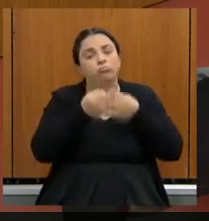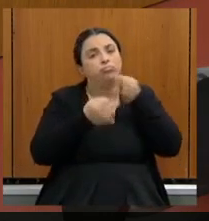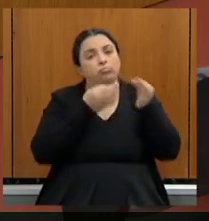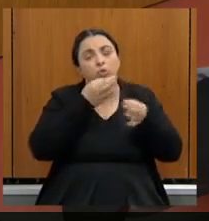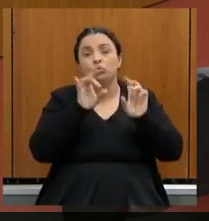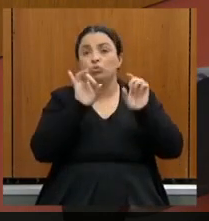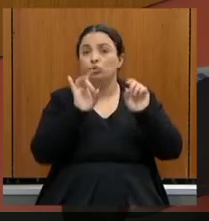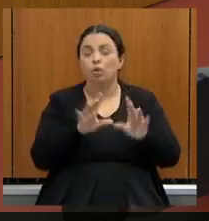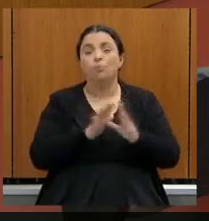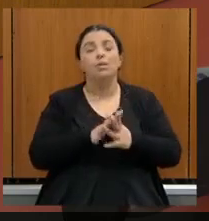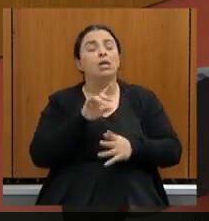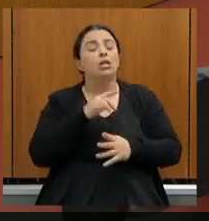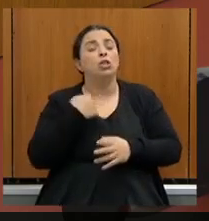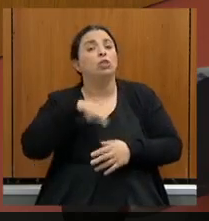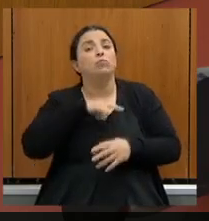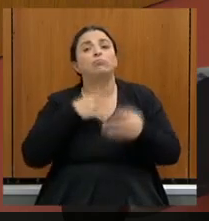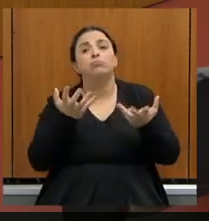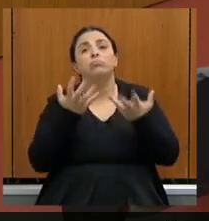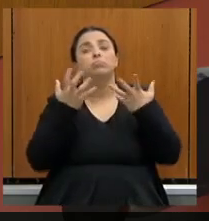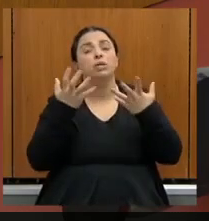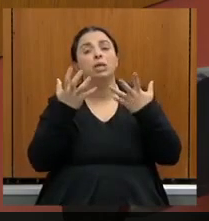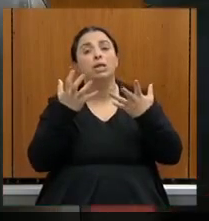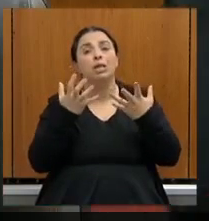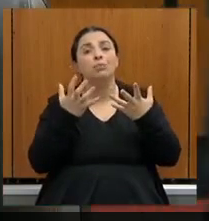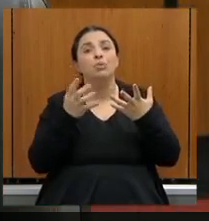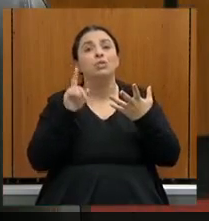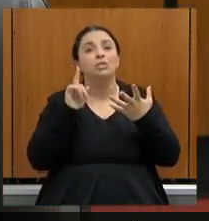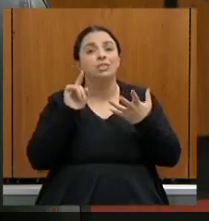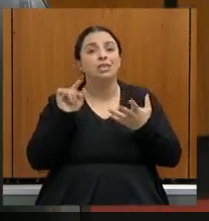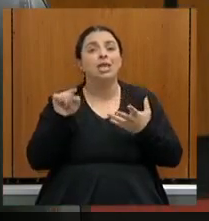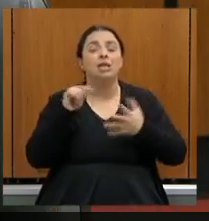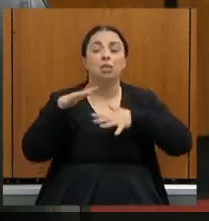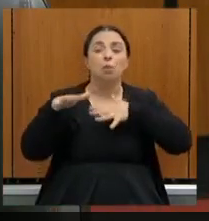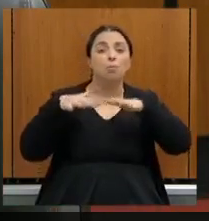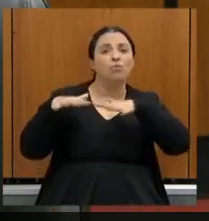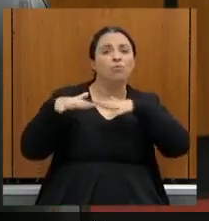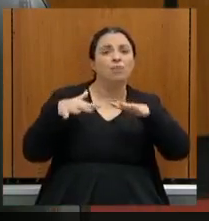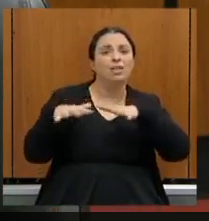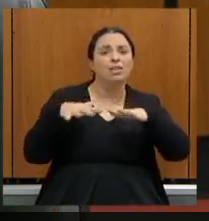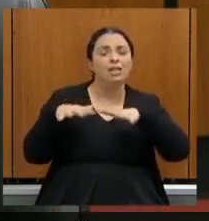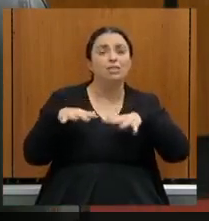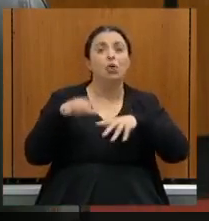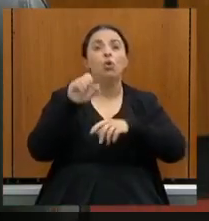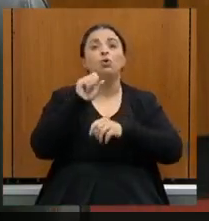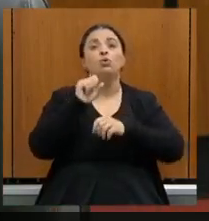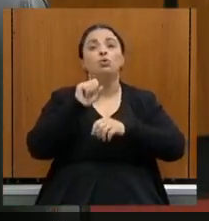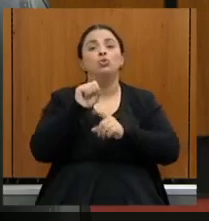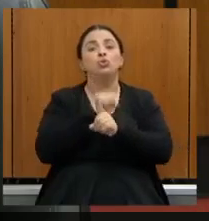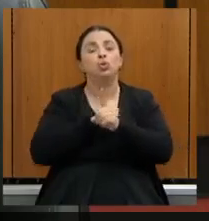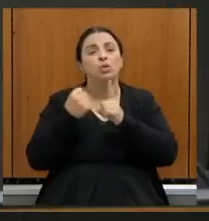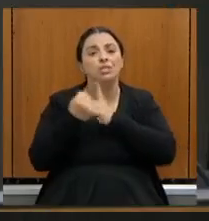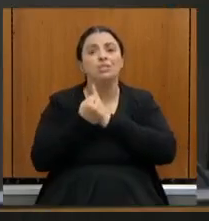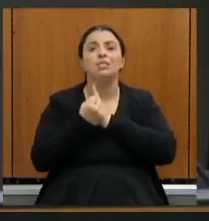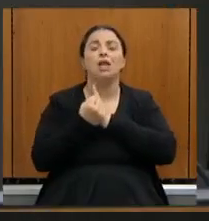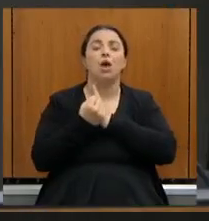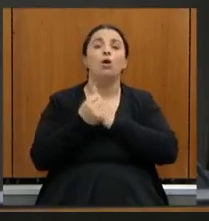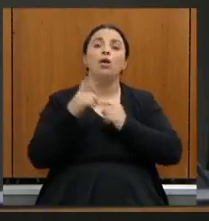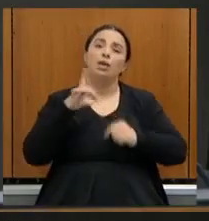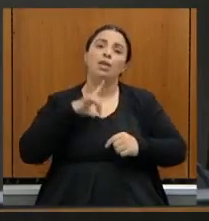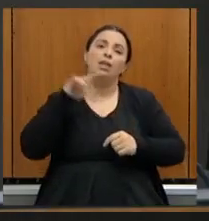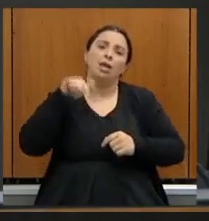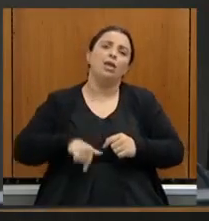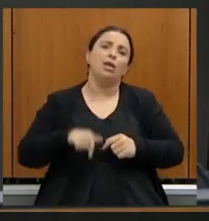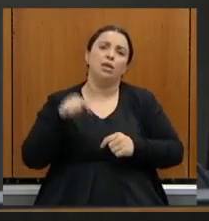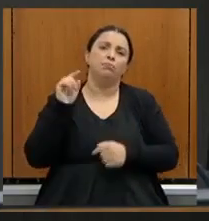possamos ter o retorno dessa grande movimentação social que nós temos no nosso Estado.